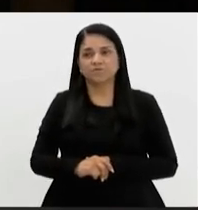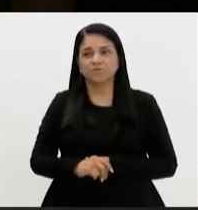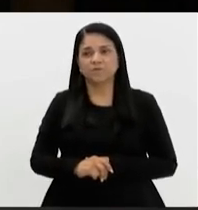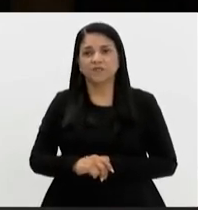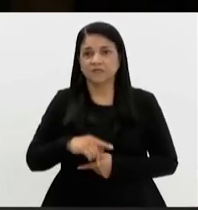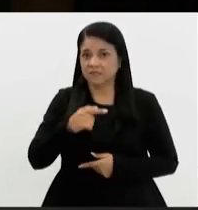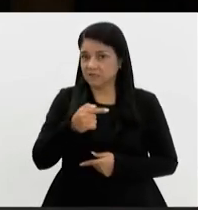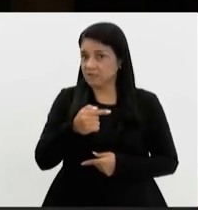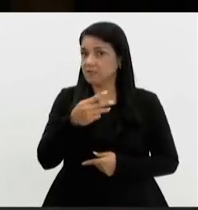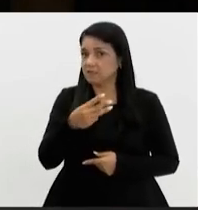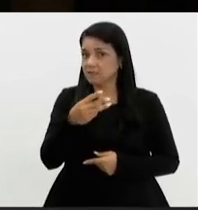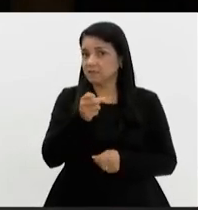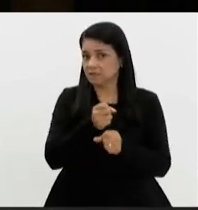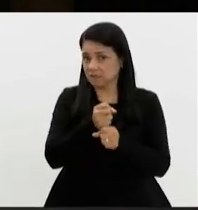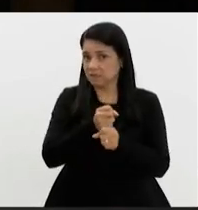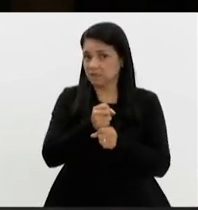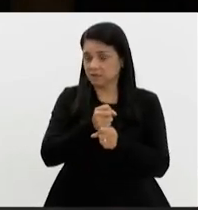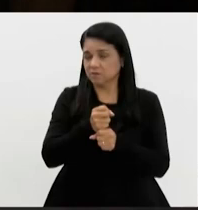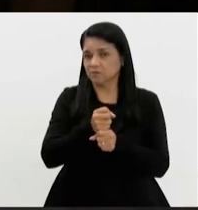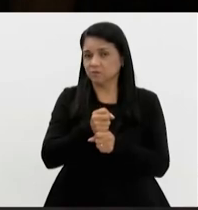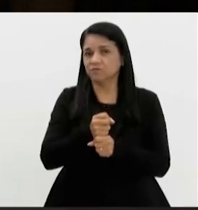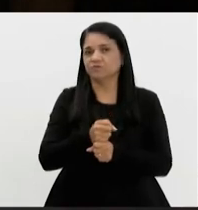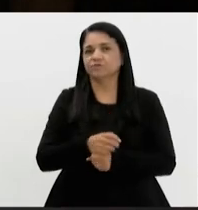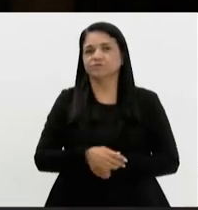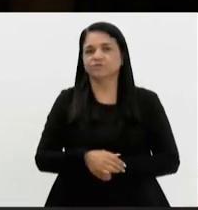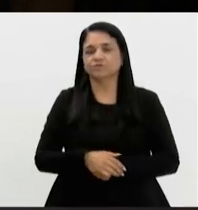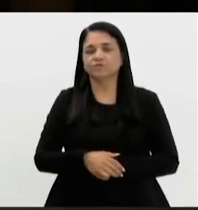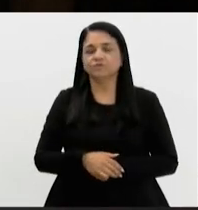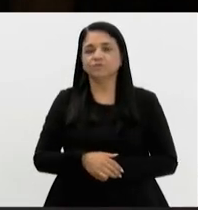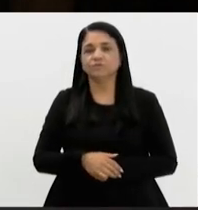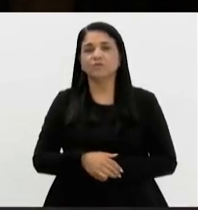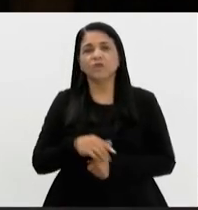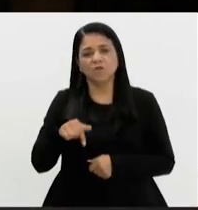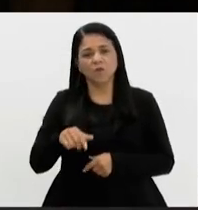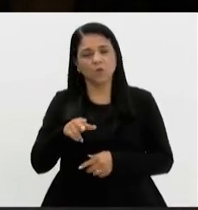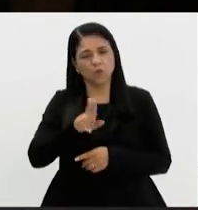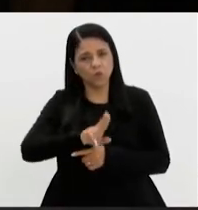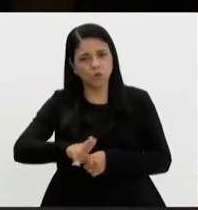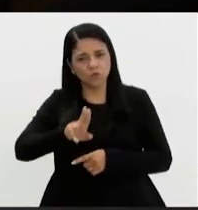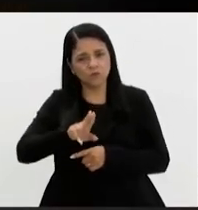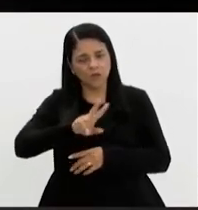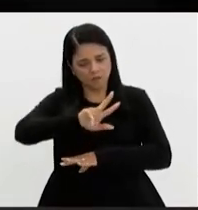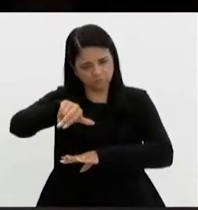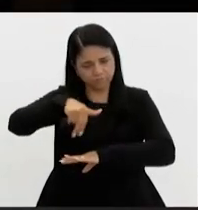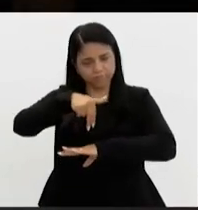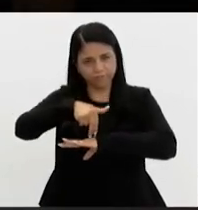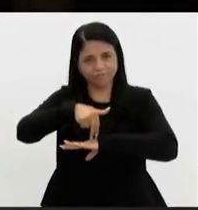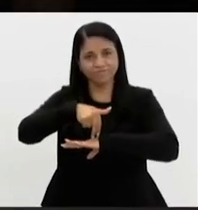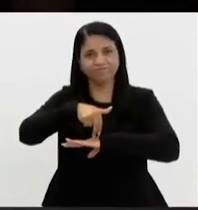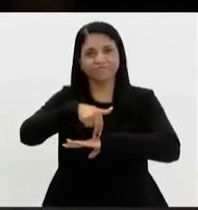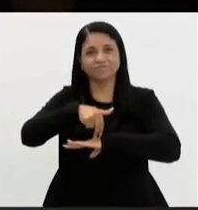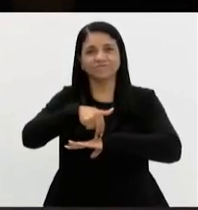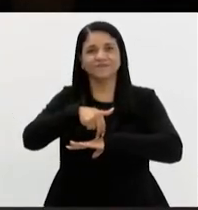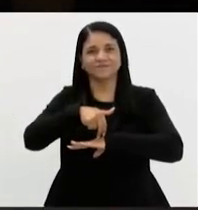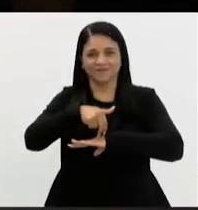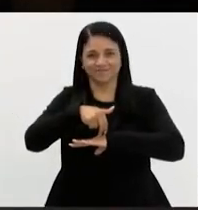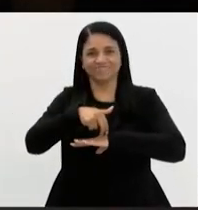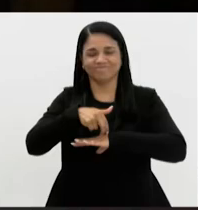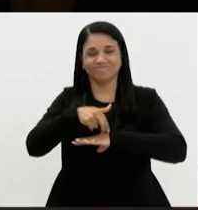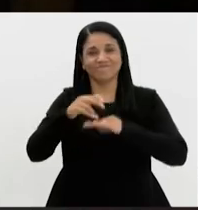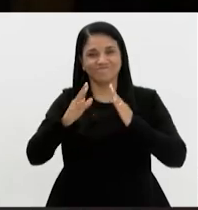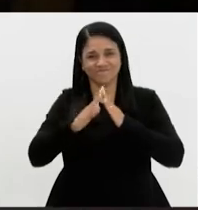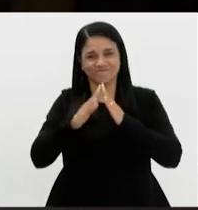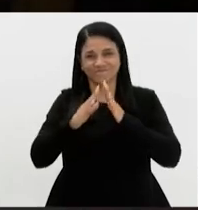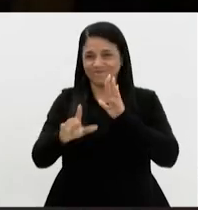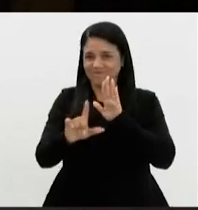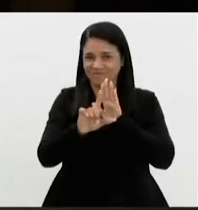vou utilizar esse espaço que eu tenho esse espaço importante numa casa Legislativa e só por ser casa